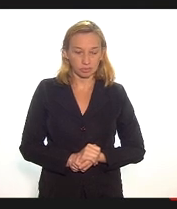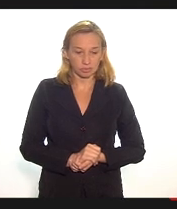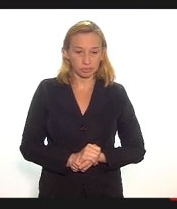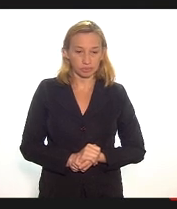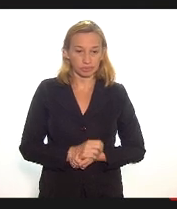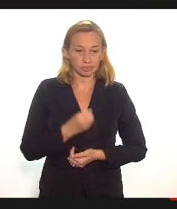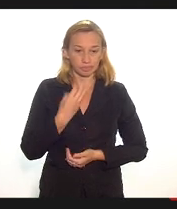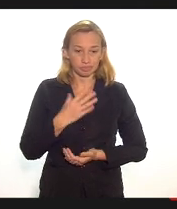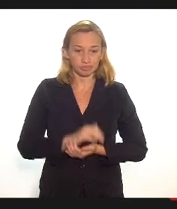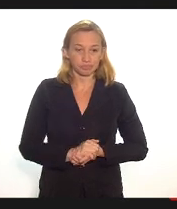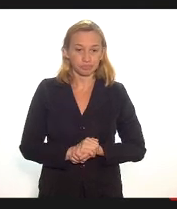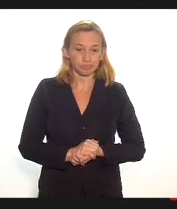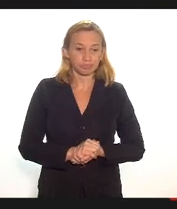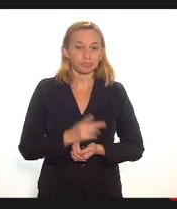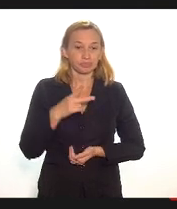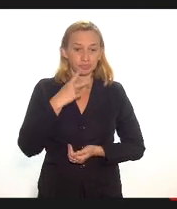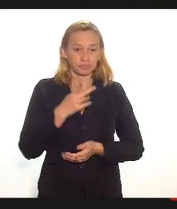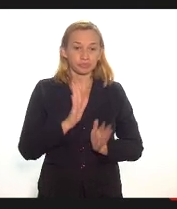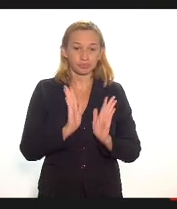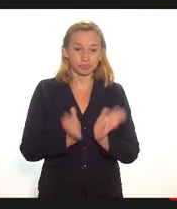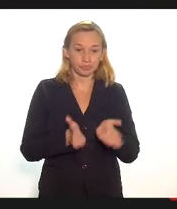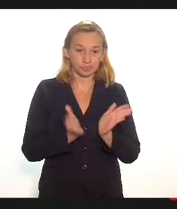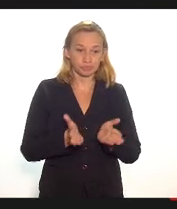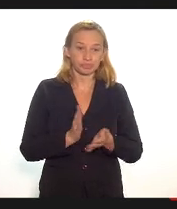Bom, eu vou falar, então, agora